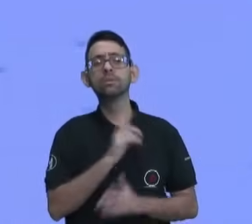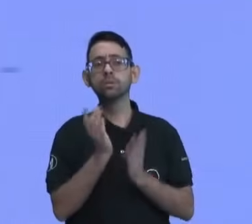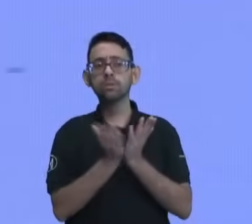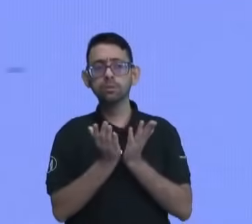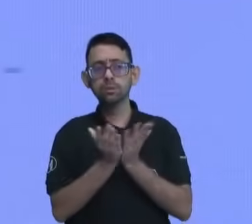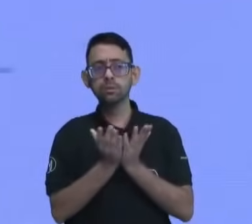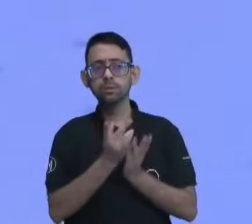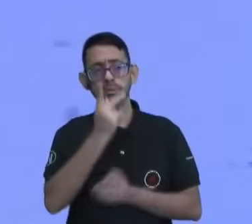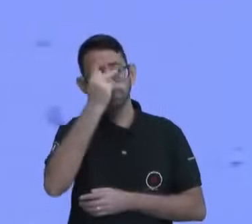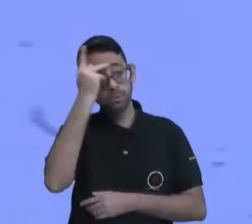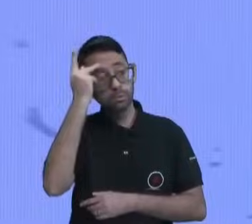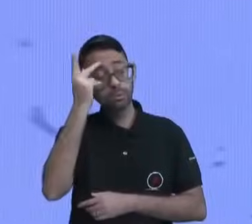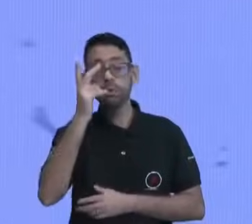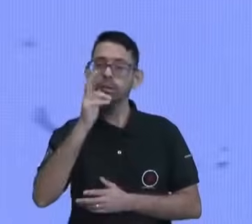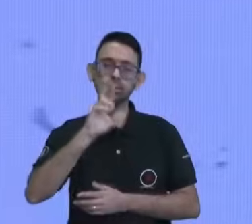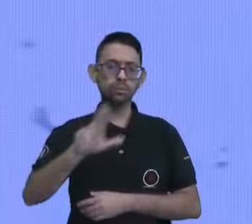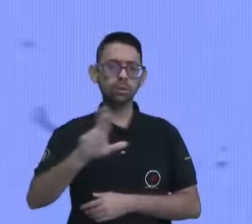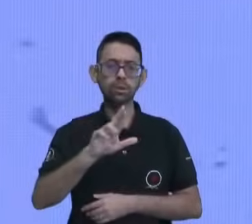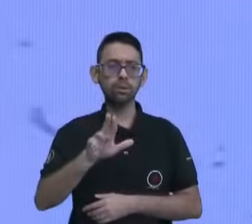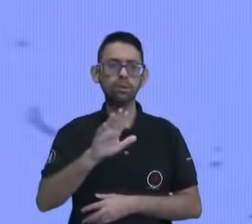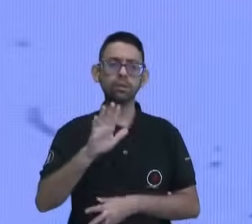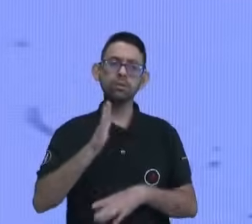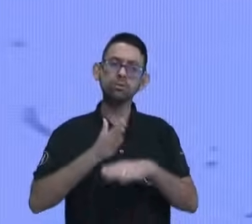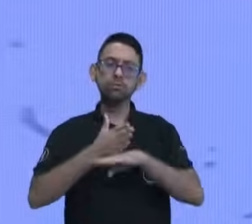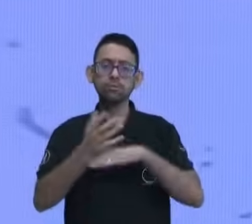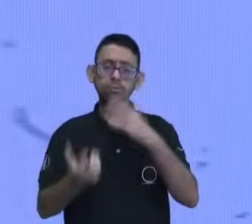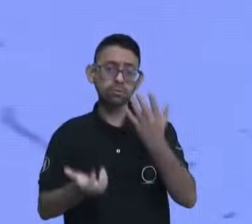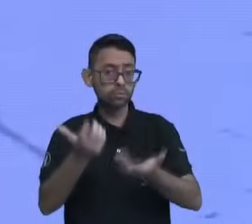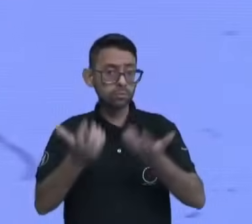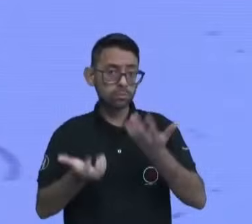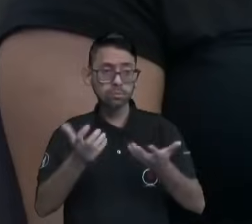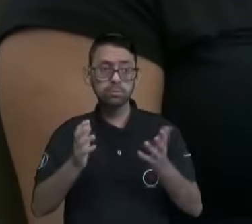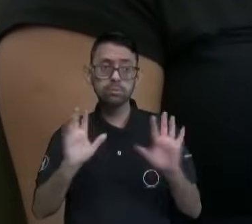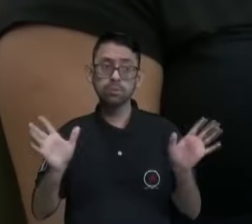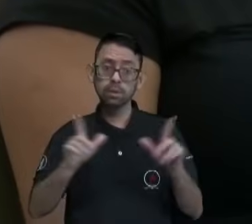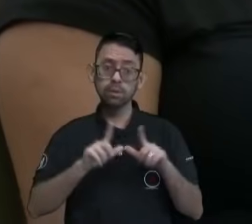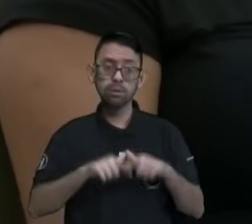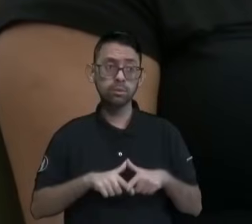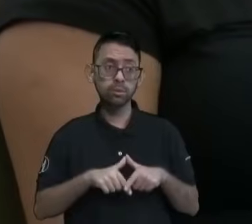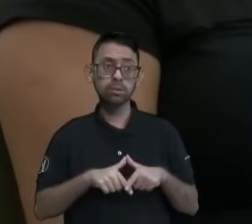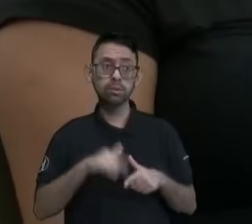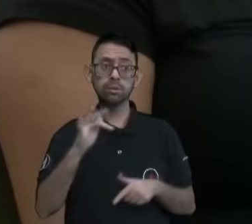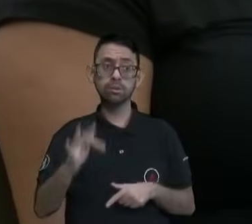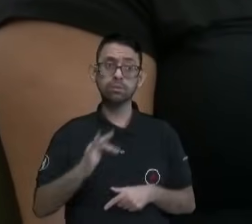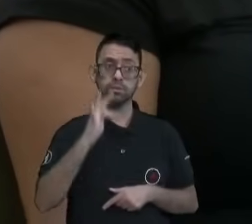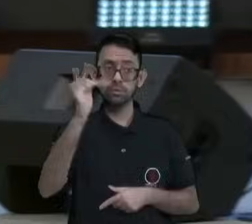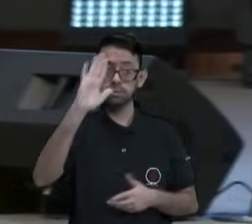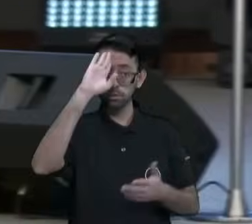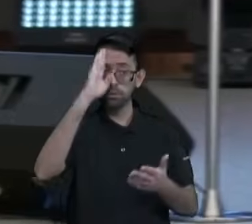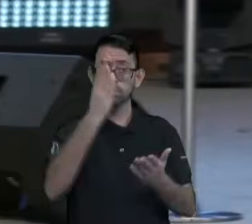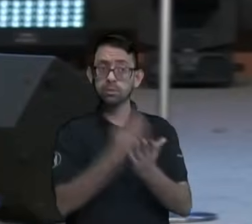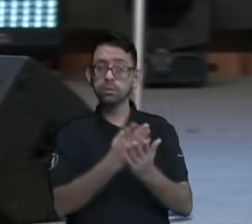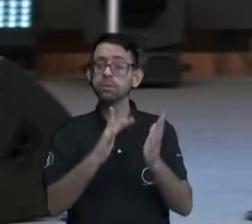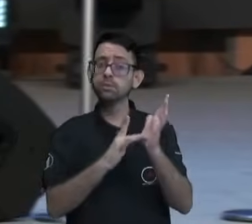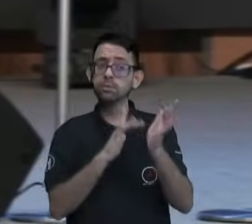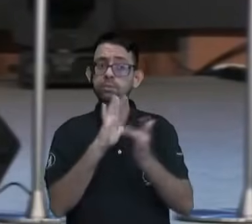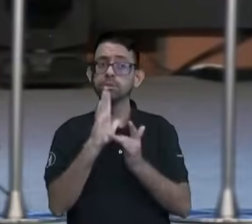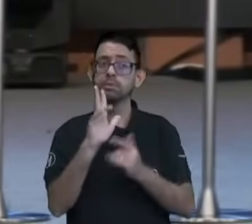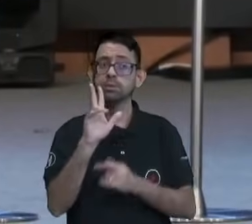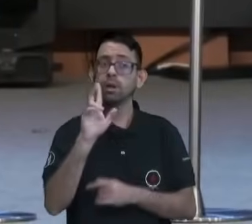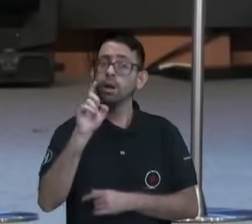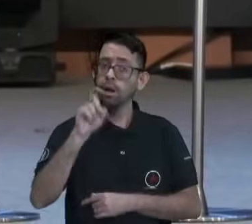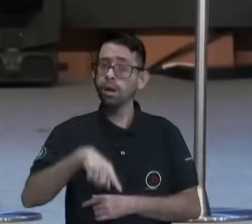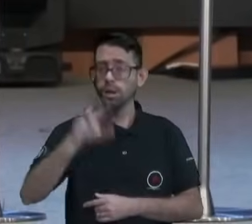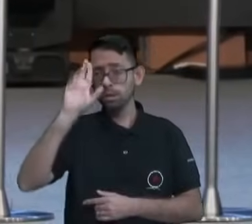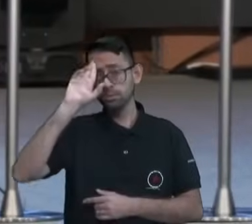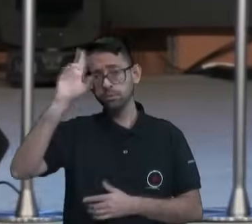inferno Israel está destinado a reconhecer que Jesus é senhor três áreas da predestinação Mas eu não quero entrar nisso que meu assunto não é esse mas eu